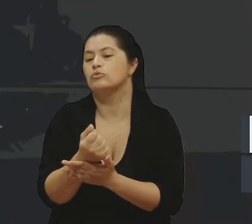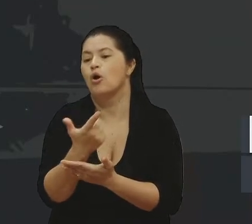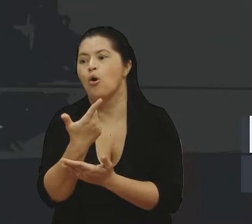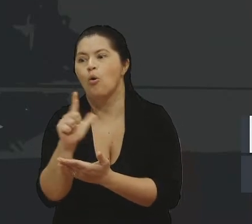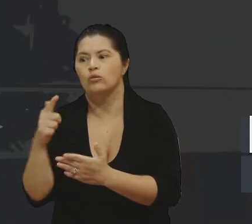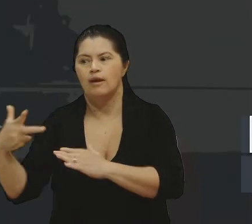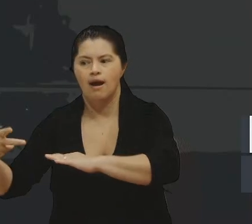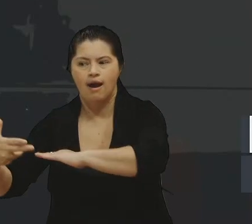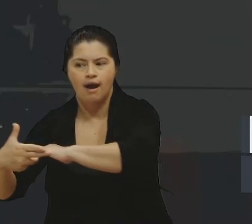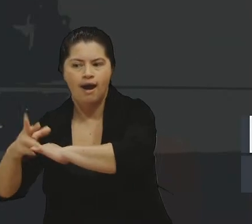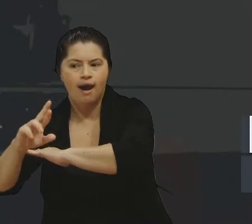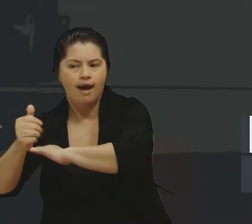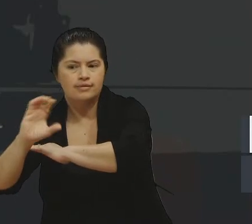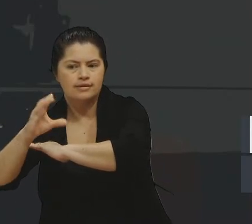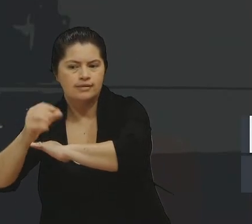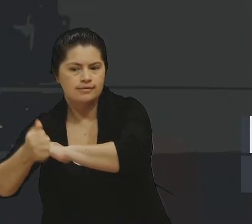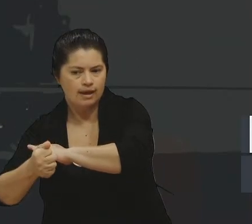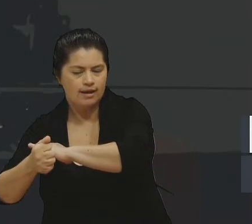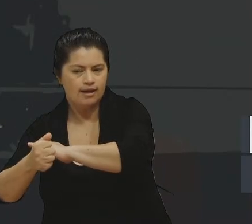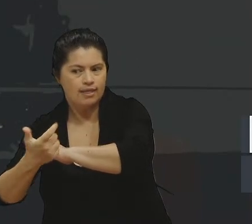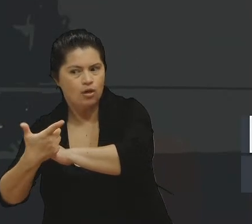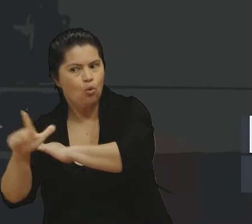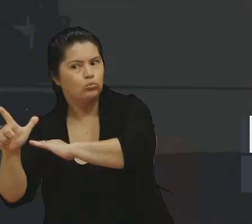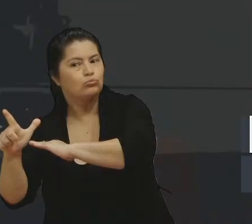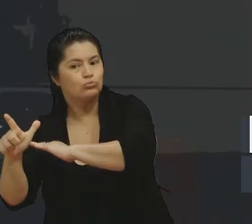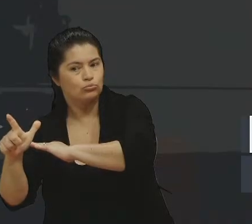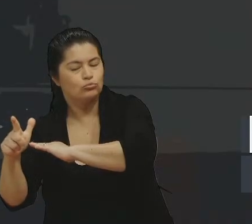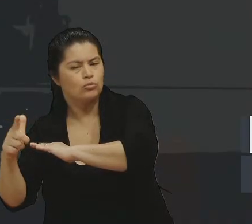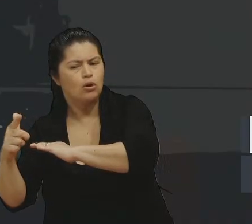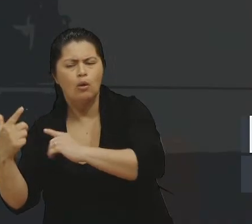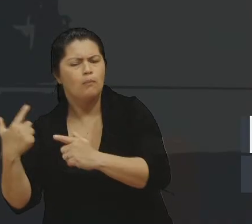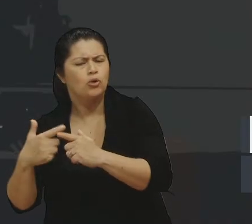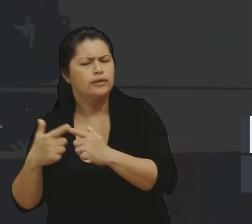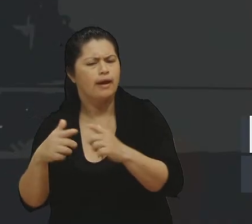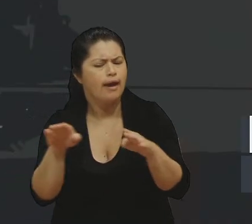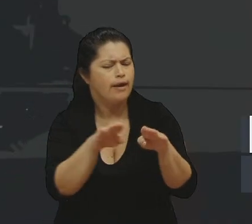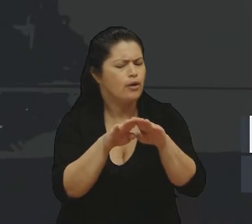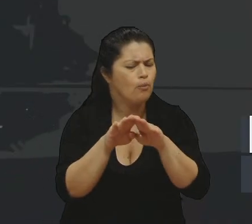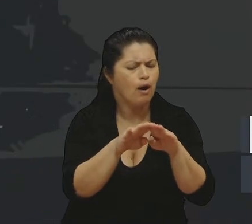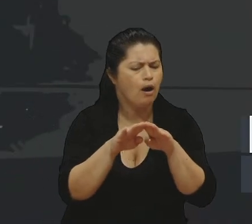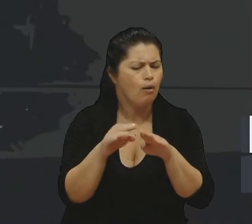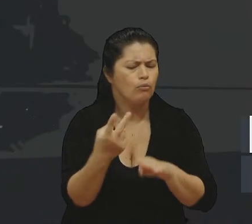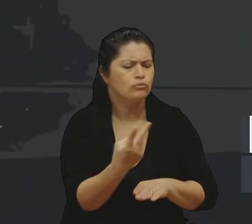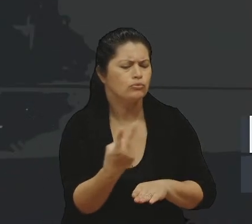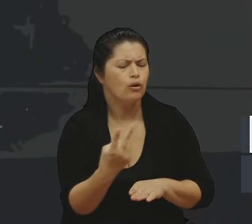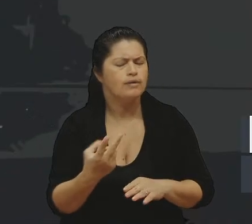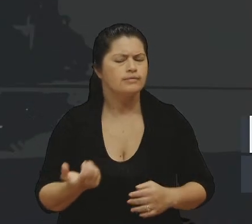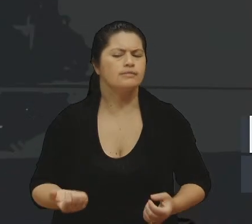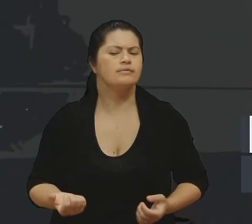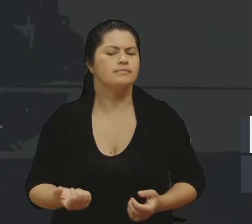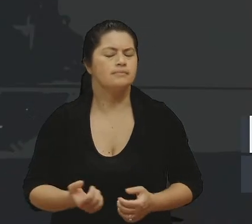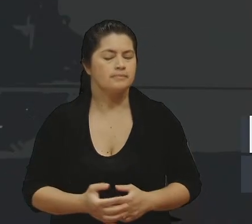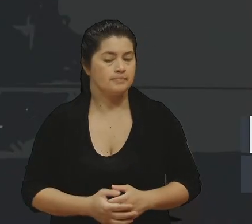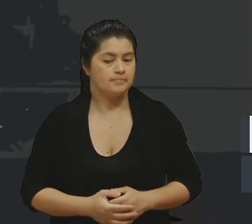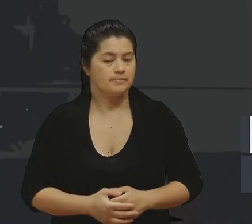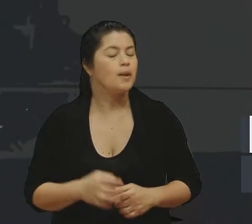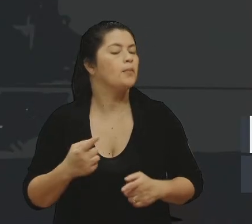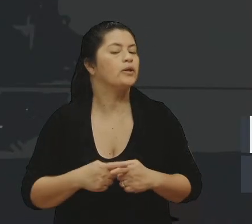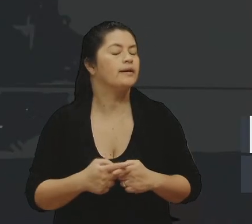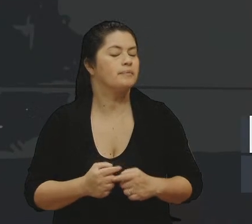tenha outro, estou certo? Por que ele não cobra a mesma coisa para os dois cachorros? Por